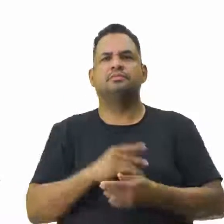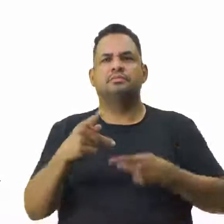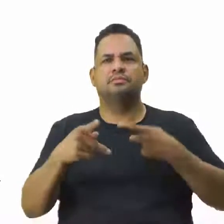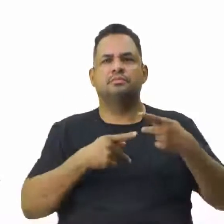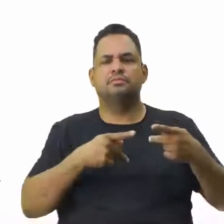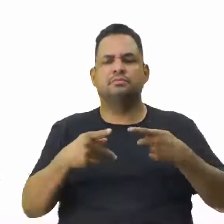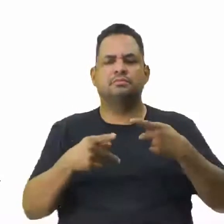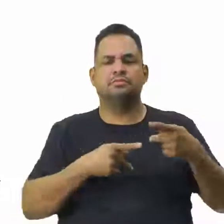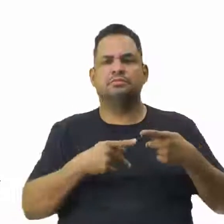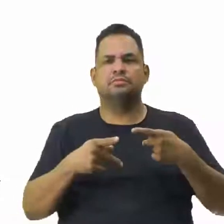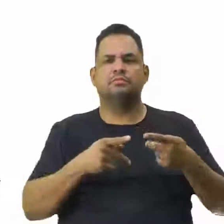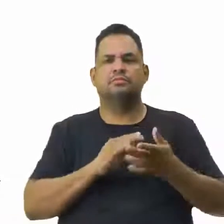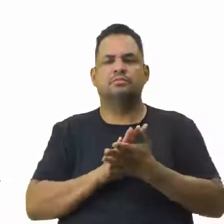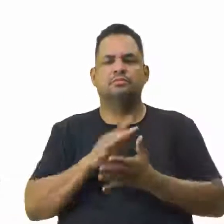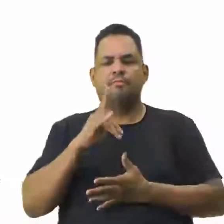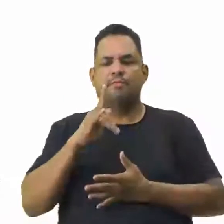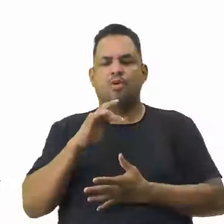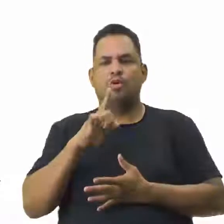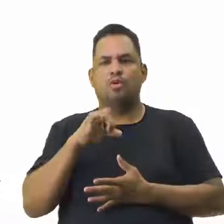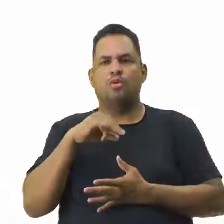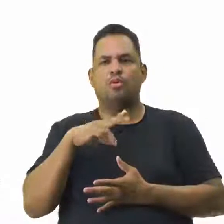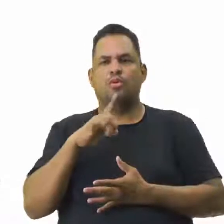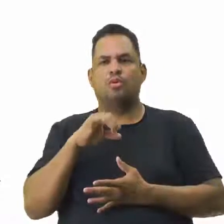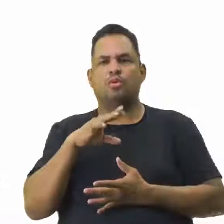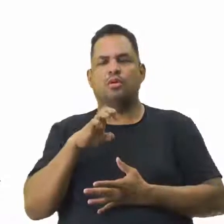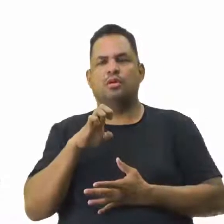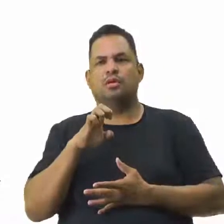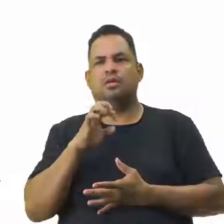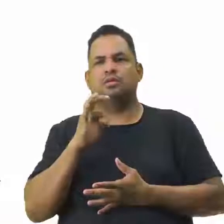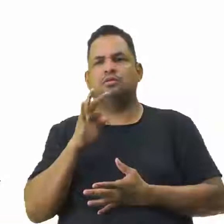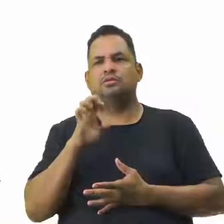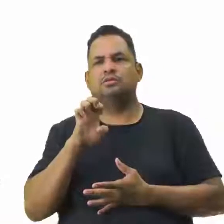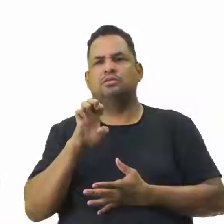O projeto foi Polo Noroeste. Projeto